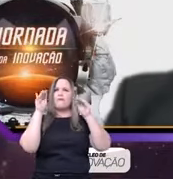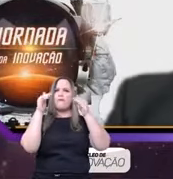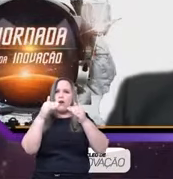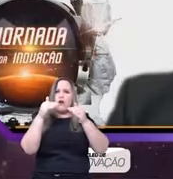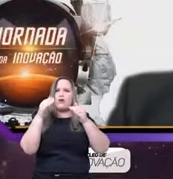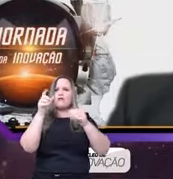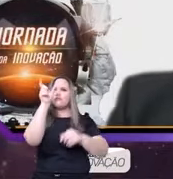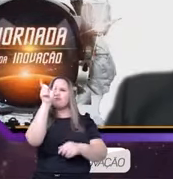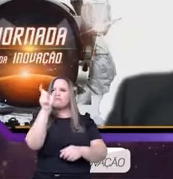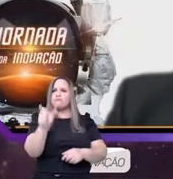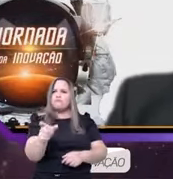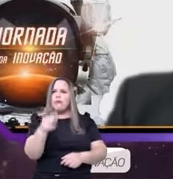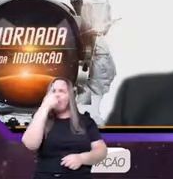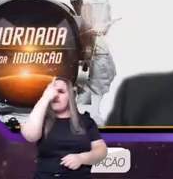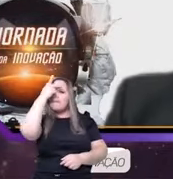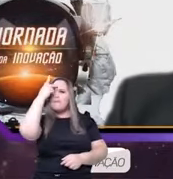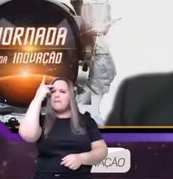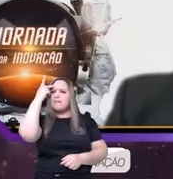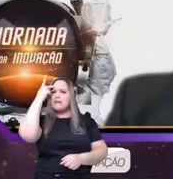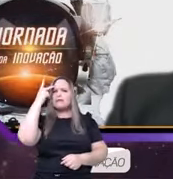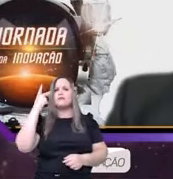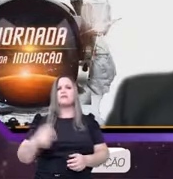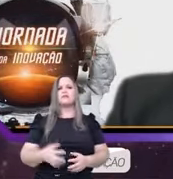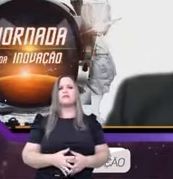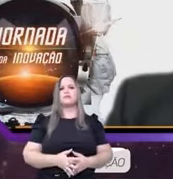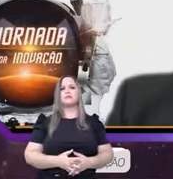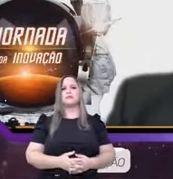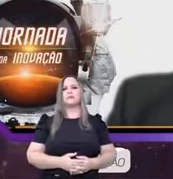capacidade computacional atrás.